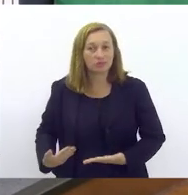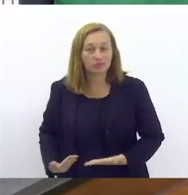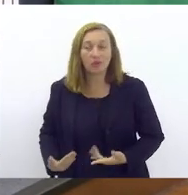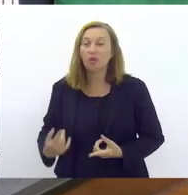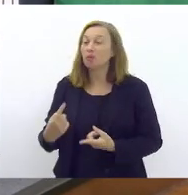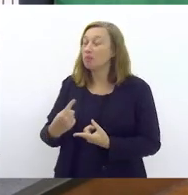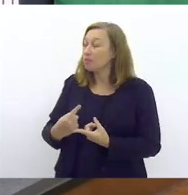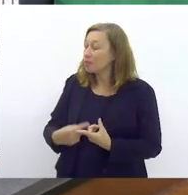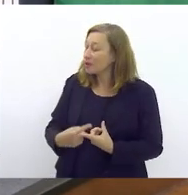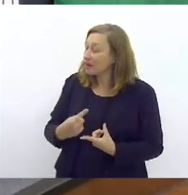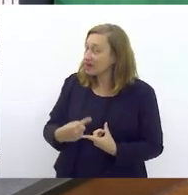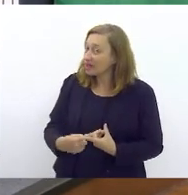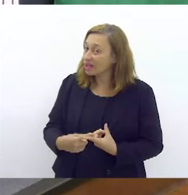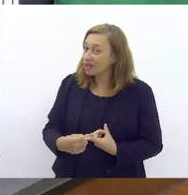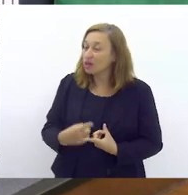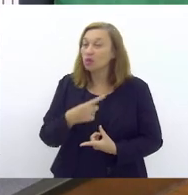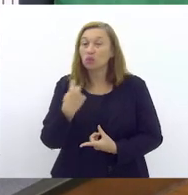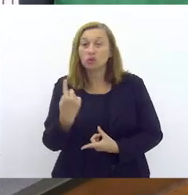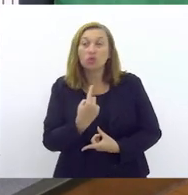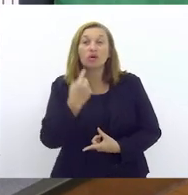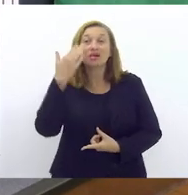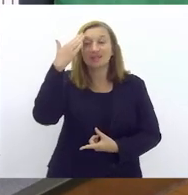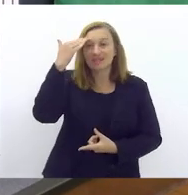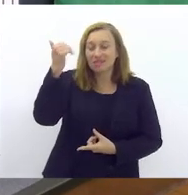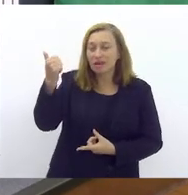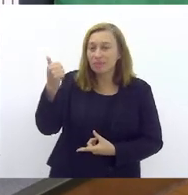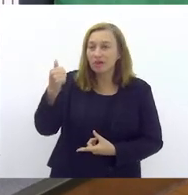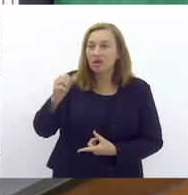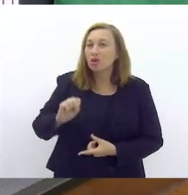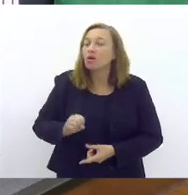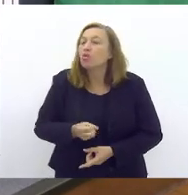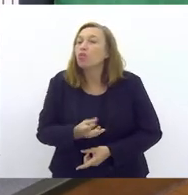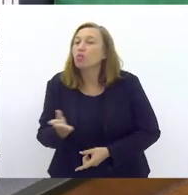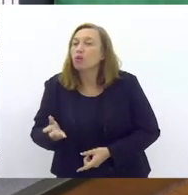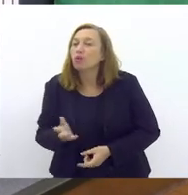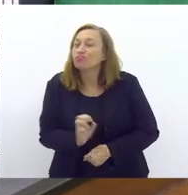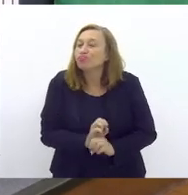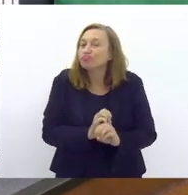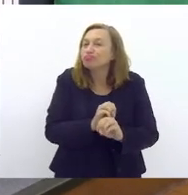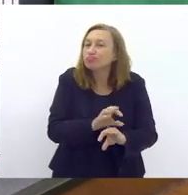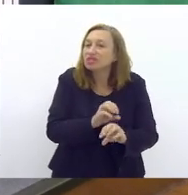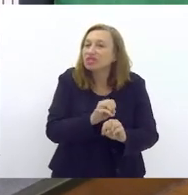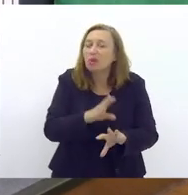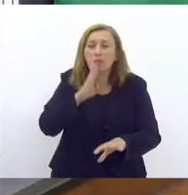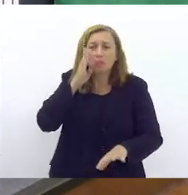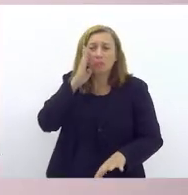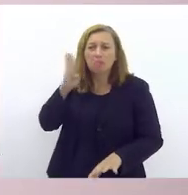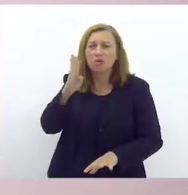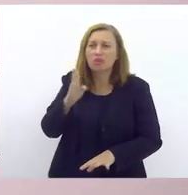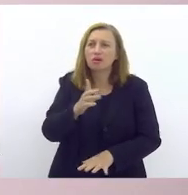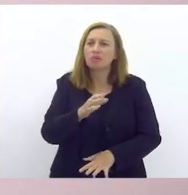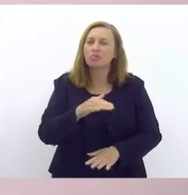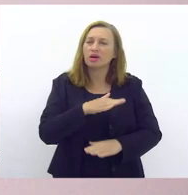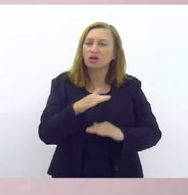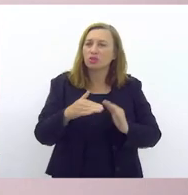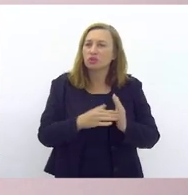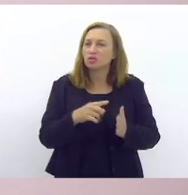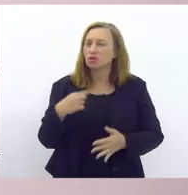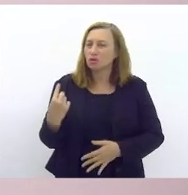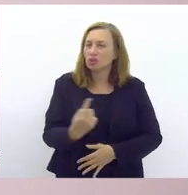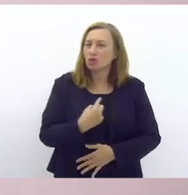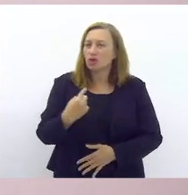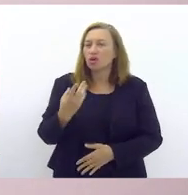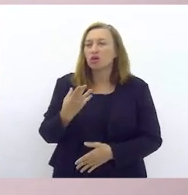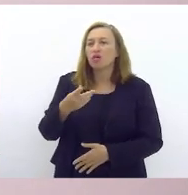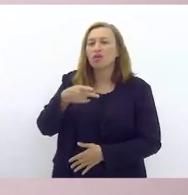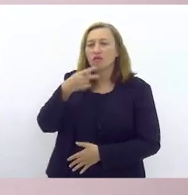porque nós sabemos o quanto a educação é fundamental para todos nós. Eu costumo